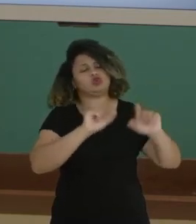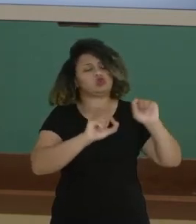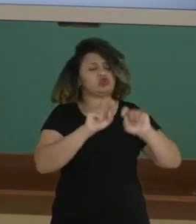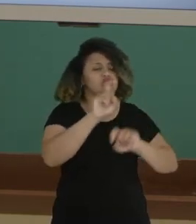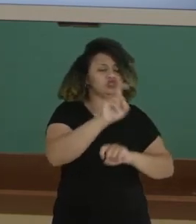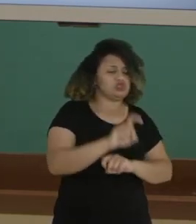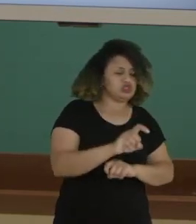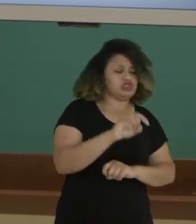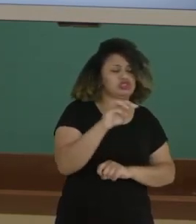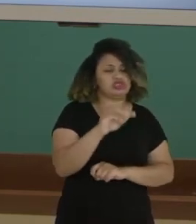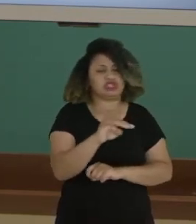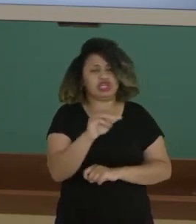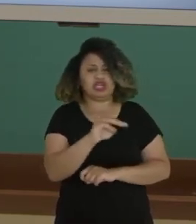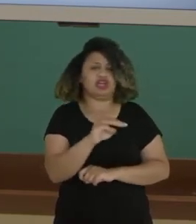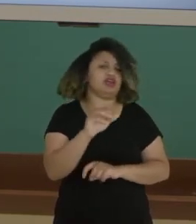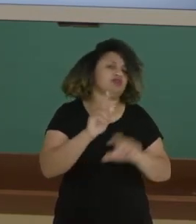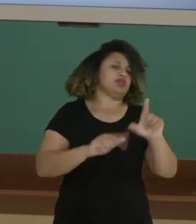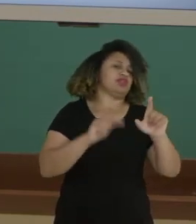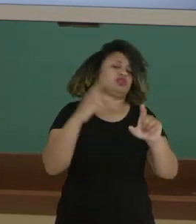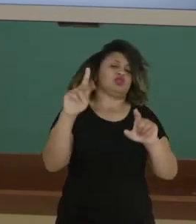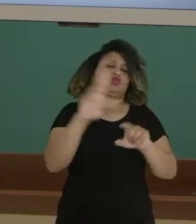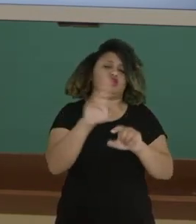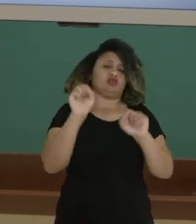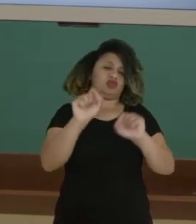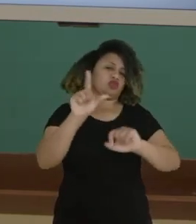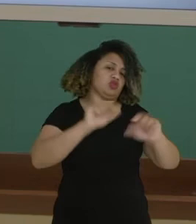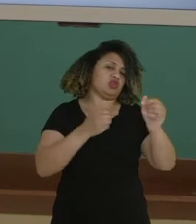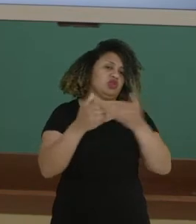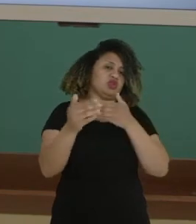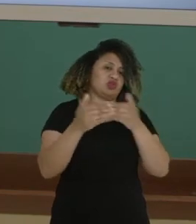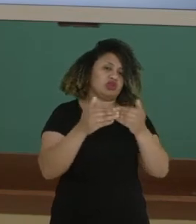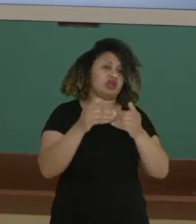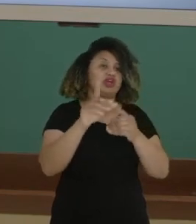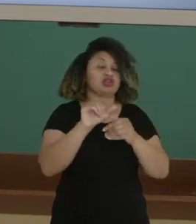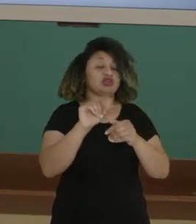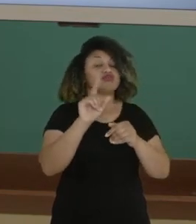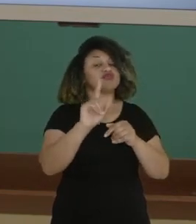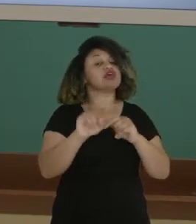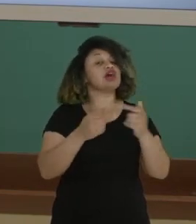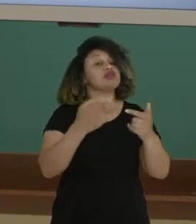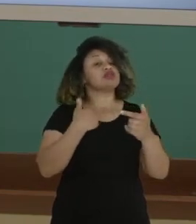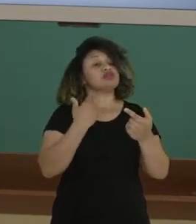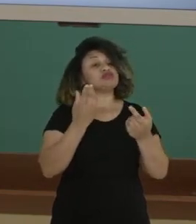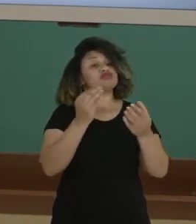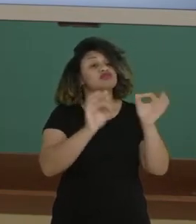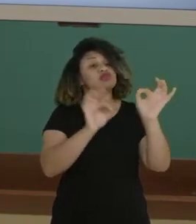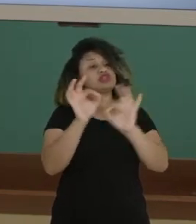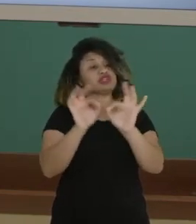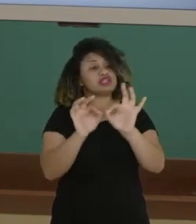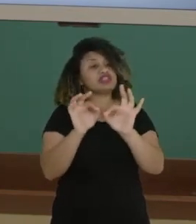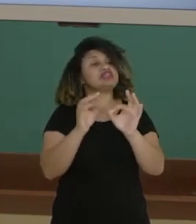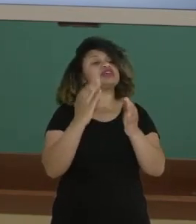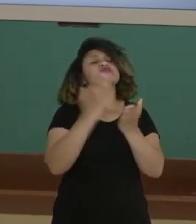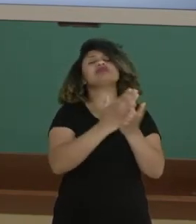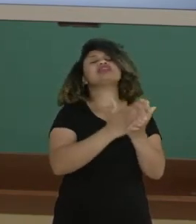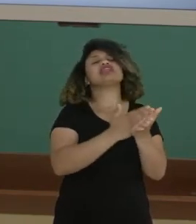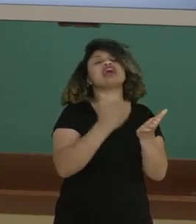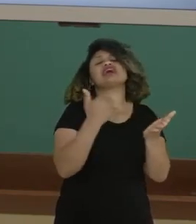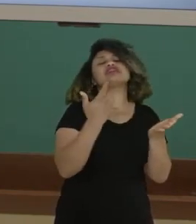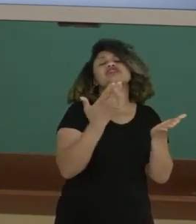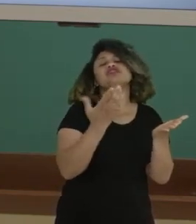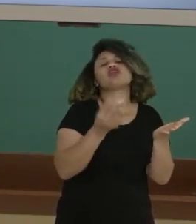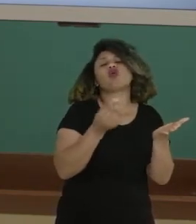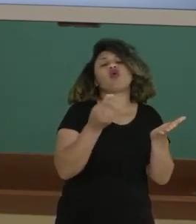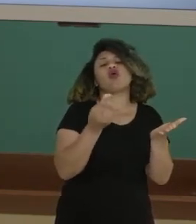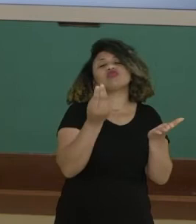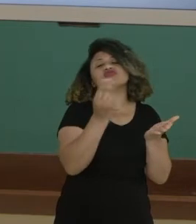X, o M, a letra do seu nome, qual você quiser. Escolhe uma letra. E daí você coloca, ó, como é que eu escrevo metade de alguma coisa que eu